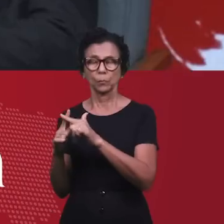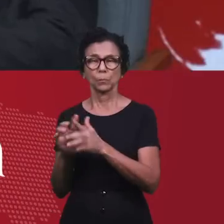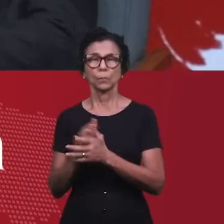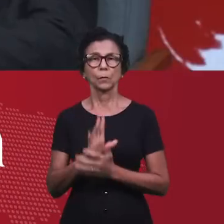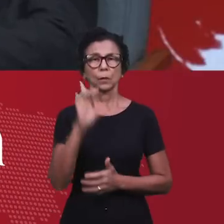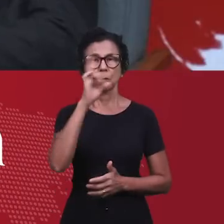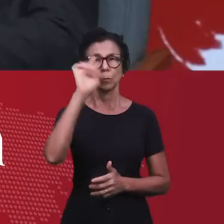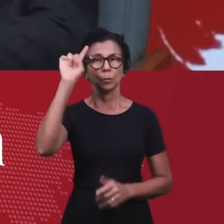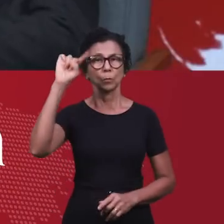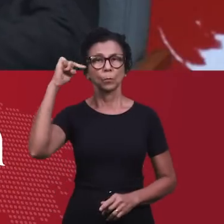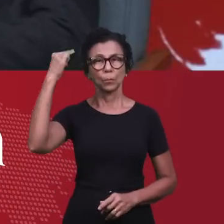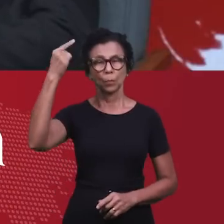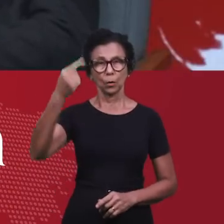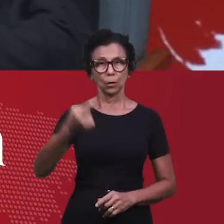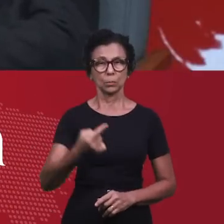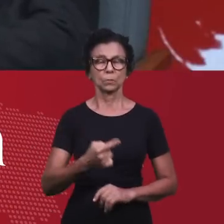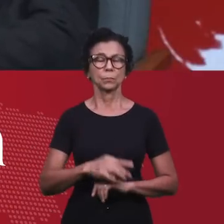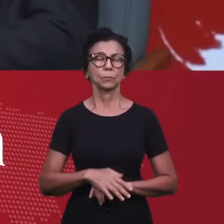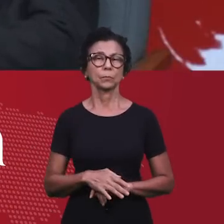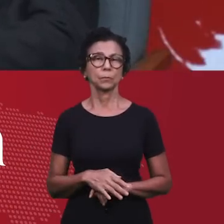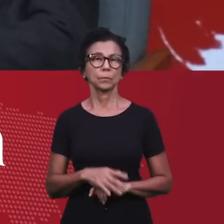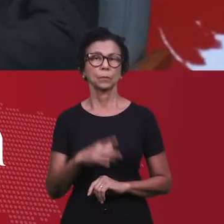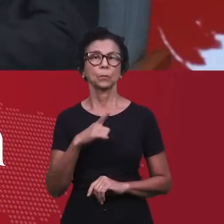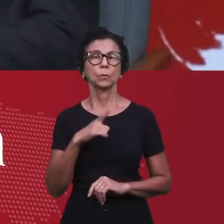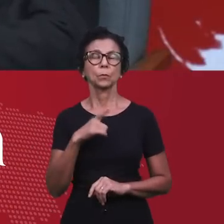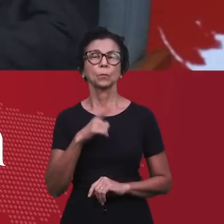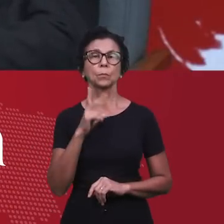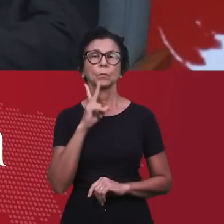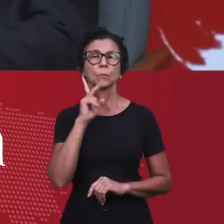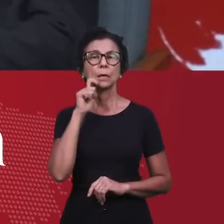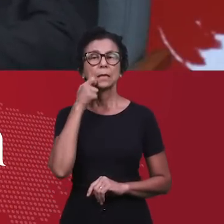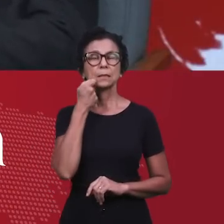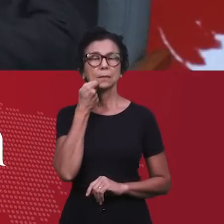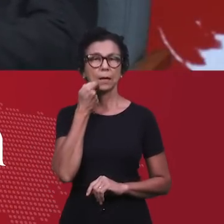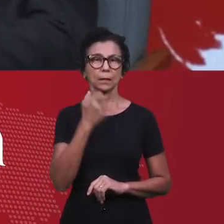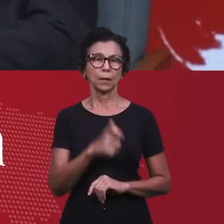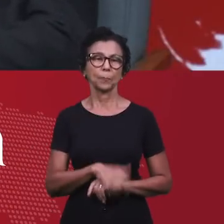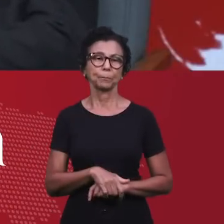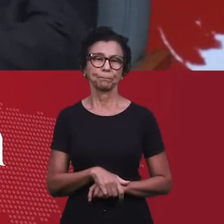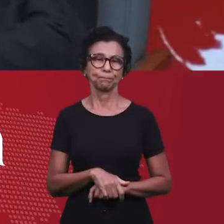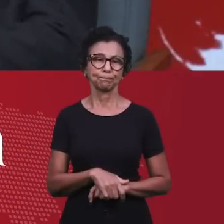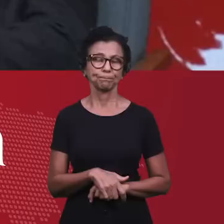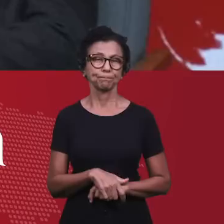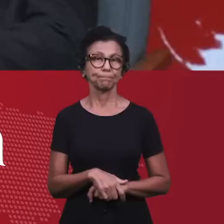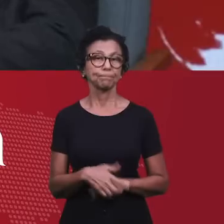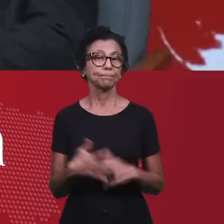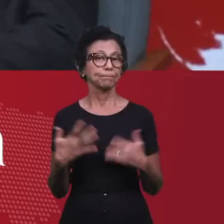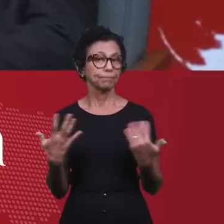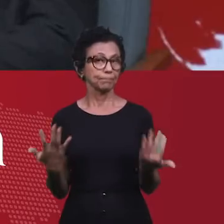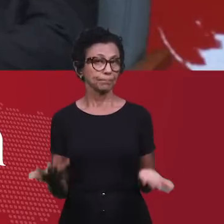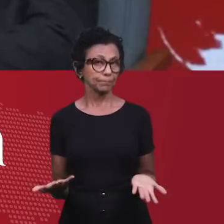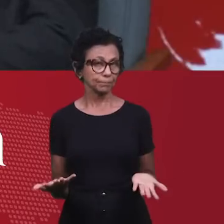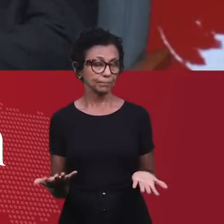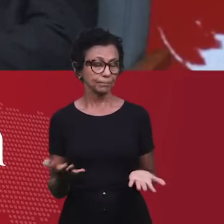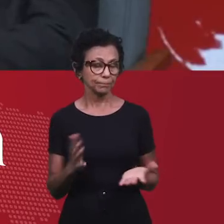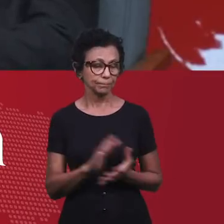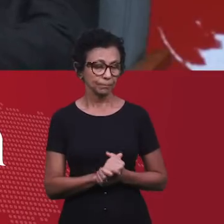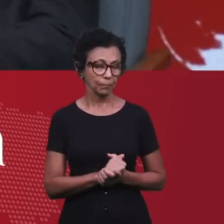ceia. Então vamos lá. O que o Senhor Jesus nos ensinou